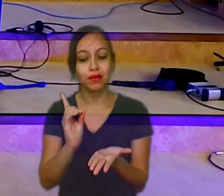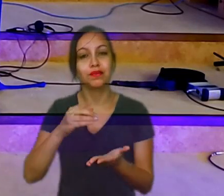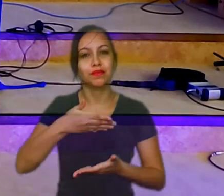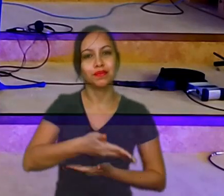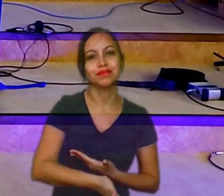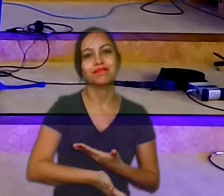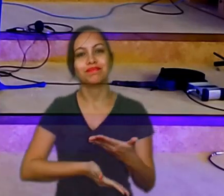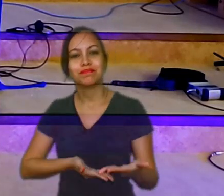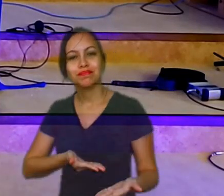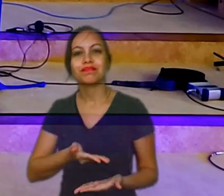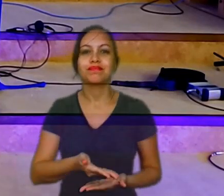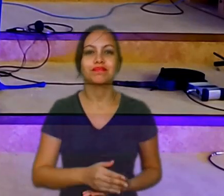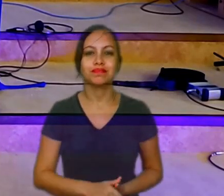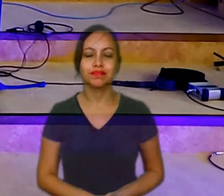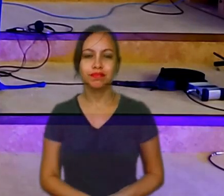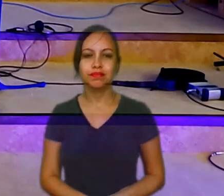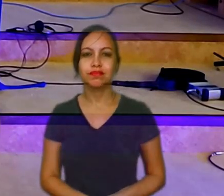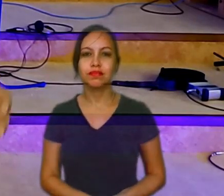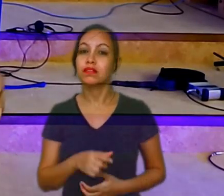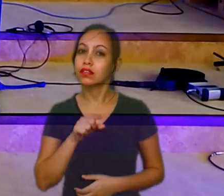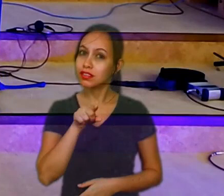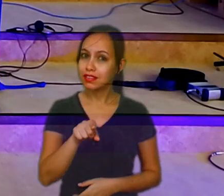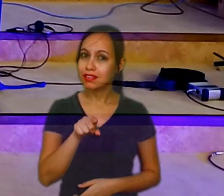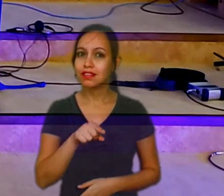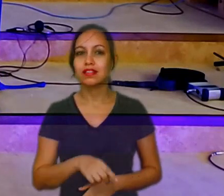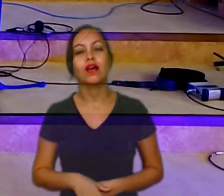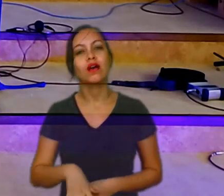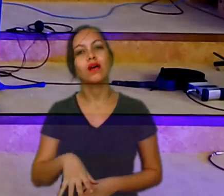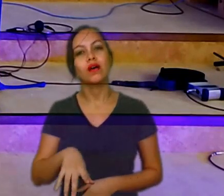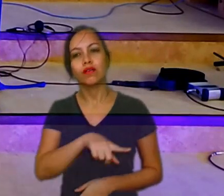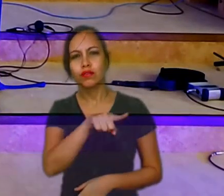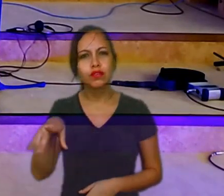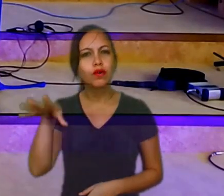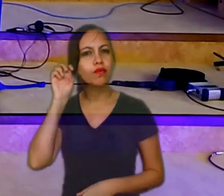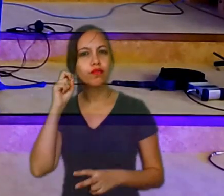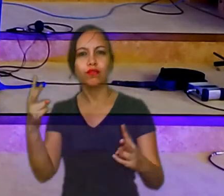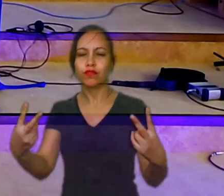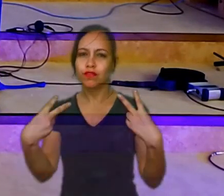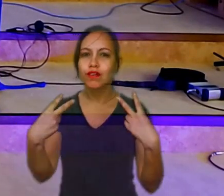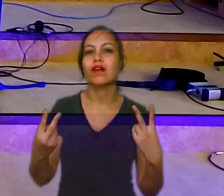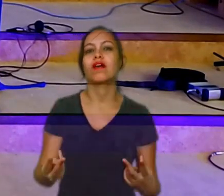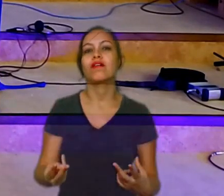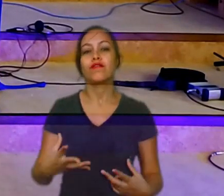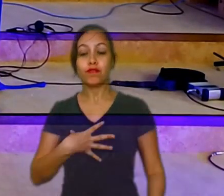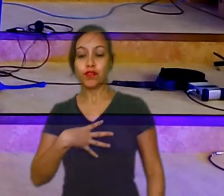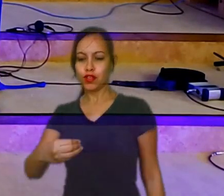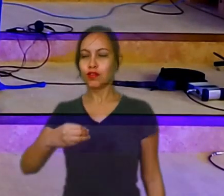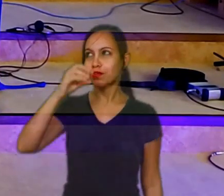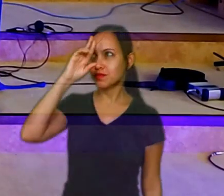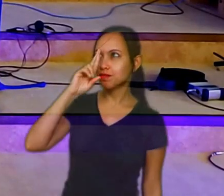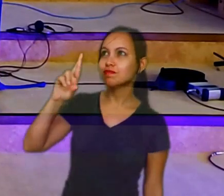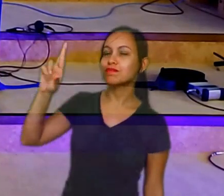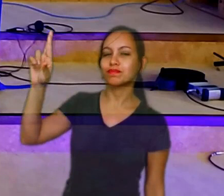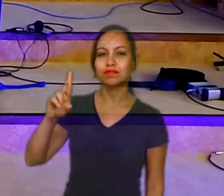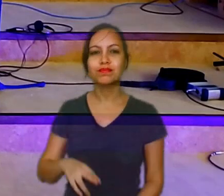Deus para vocês, ouvintes, filhos do Senhor,